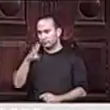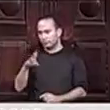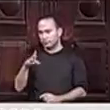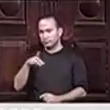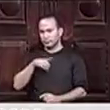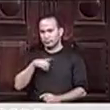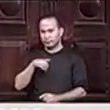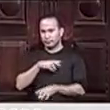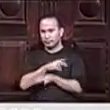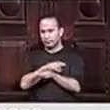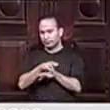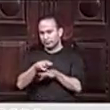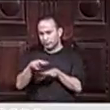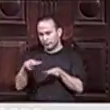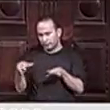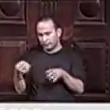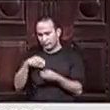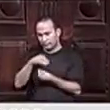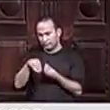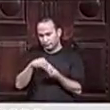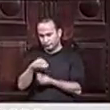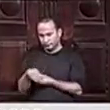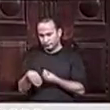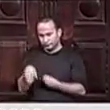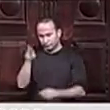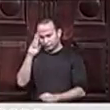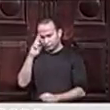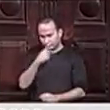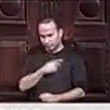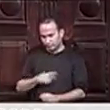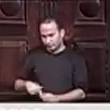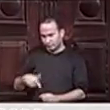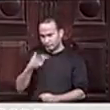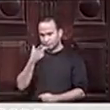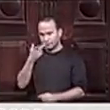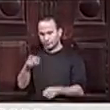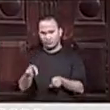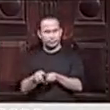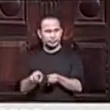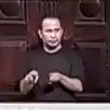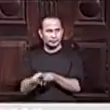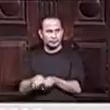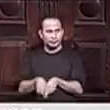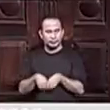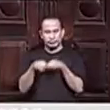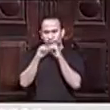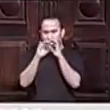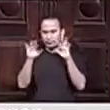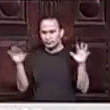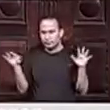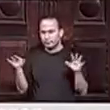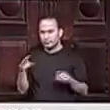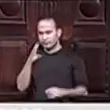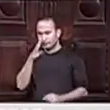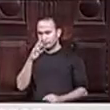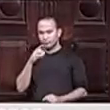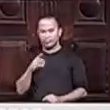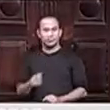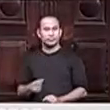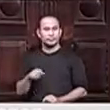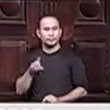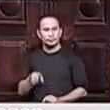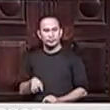sobre vários dos seus integrantes. Por isso, senhor presidente, eu gostaria de colocar de maneira muito clara, nessa hora tão grave do nosso